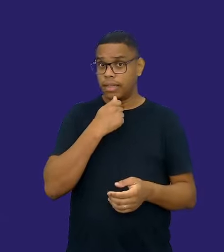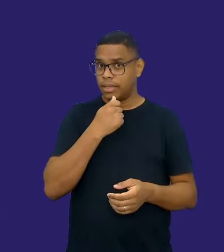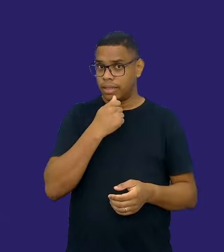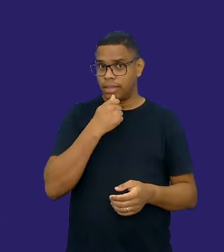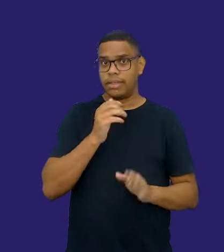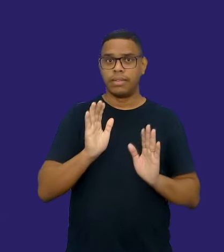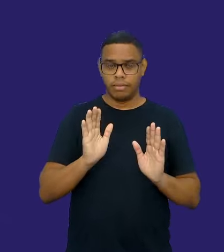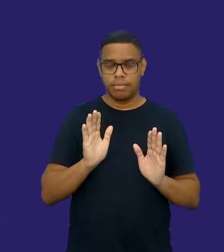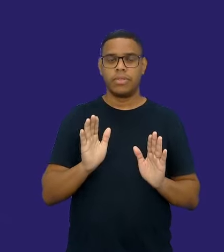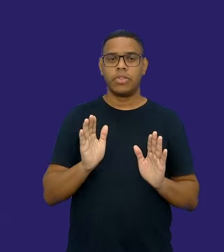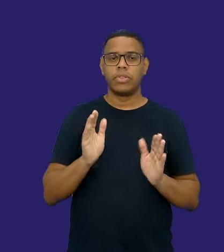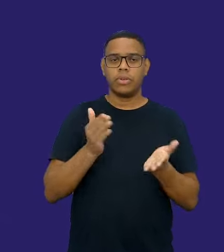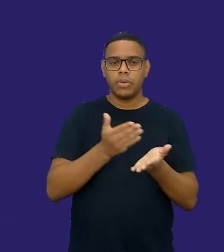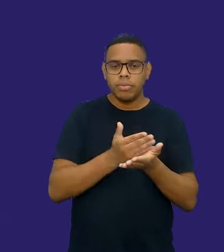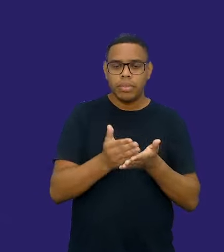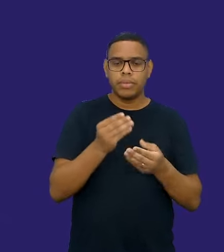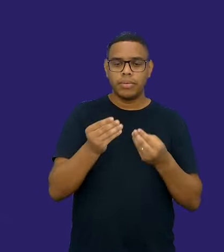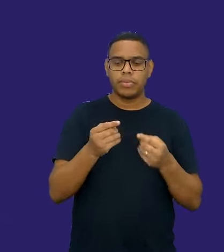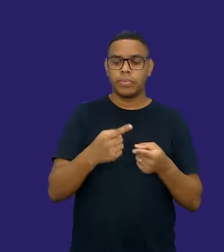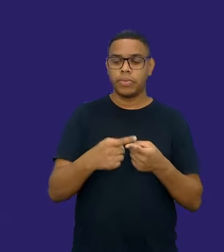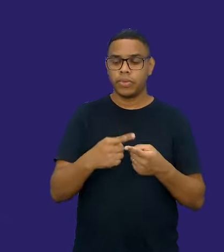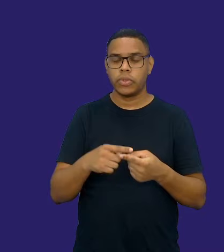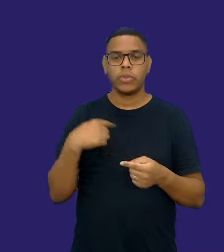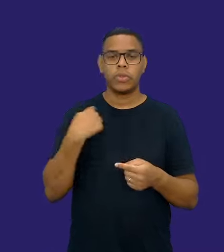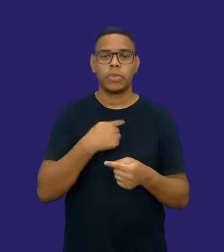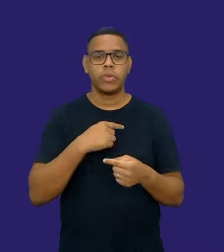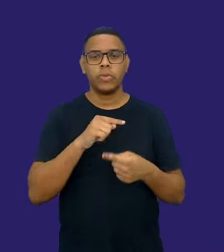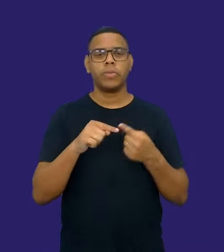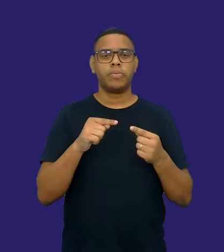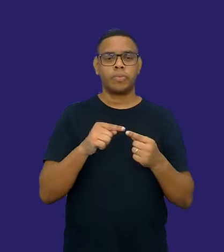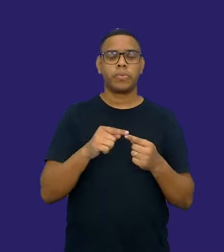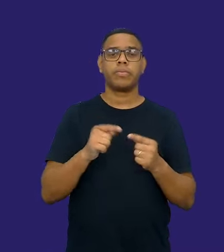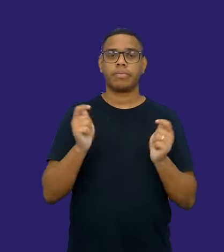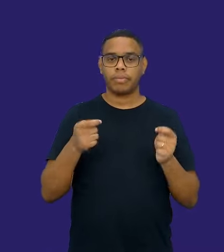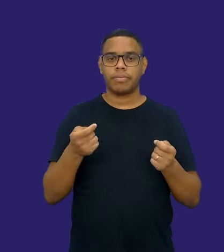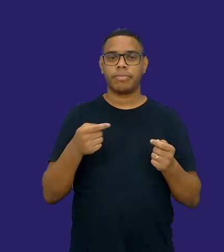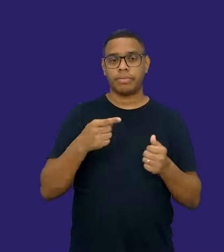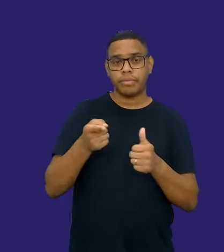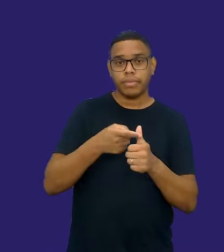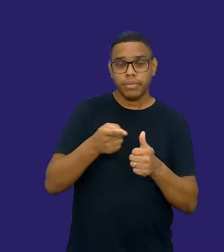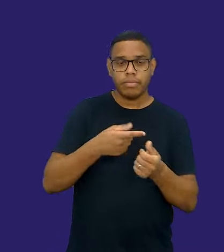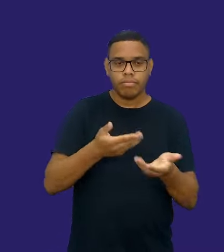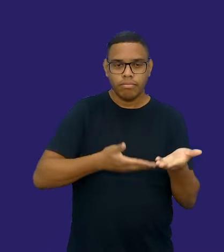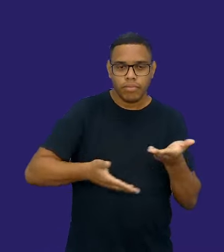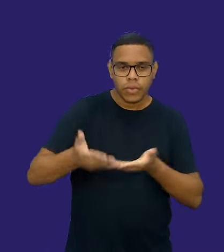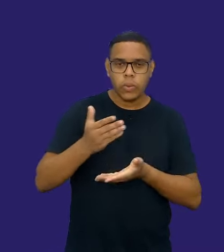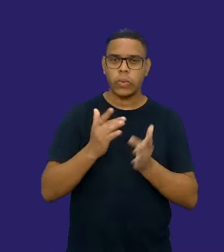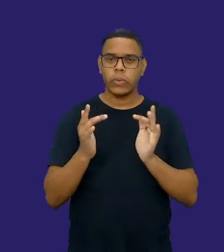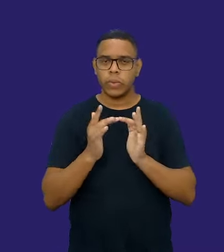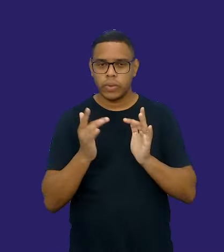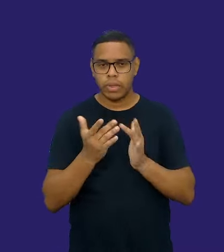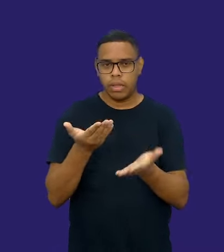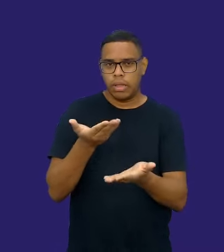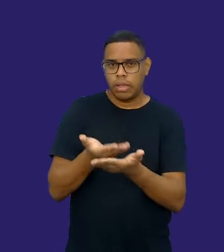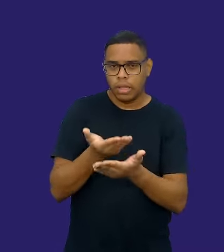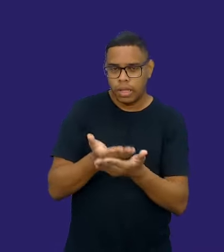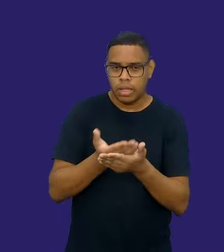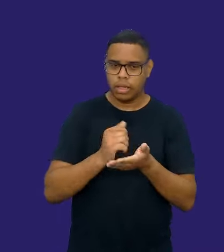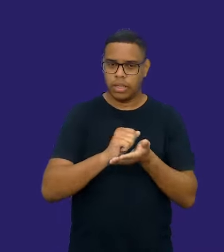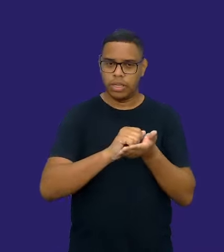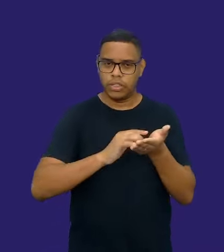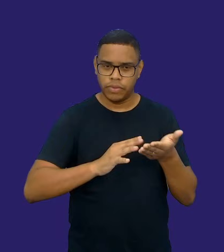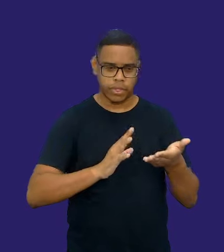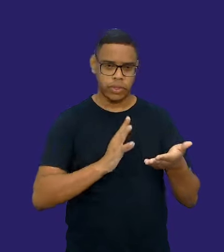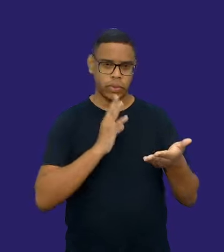acaso, tá? Nós fazemos isso de modo que possamos prever ajustes, planejar